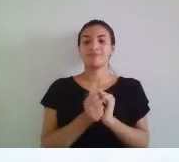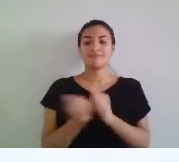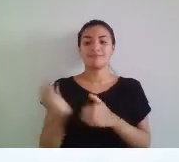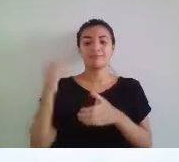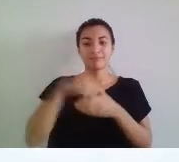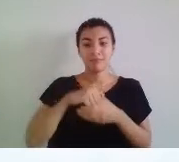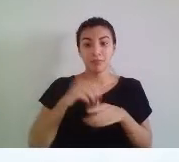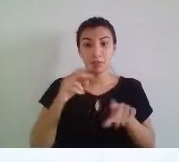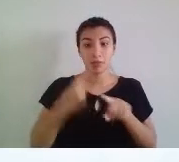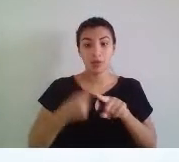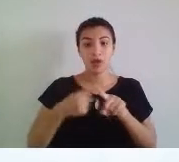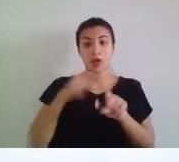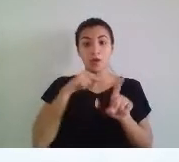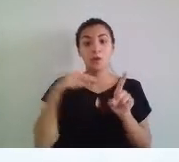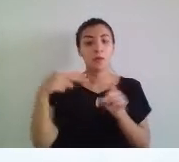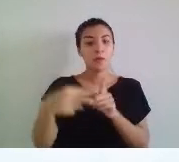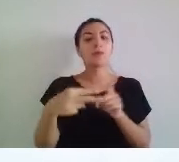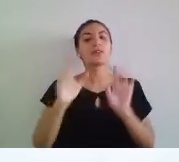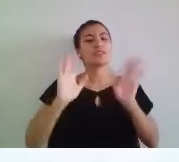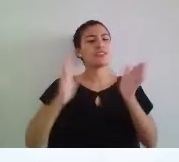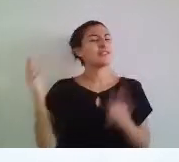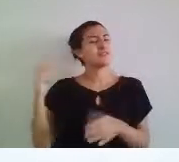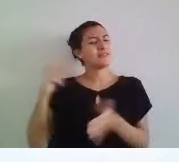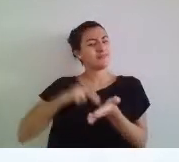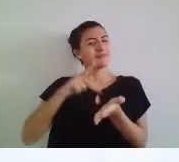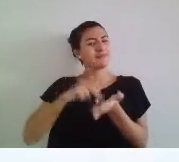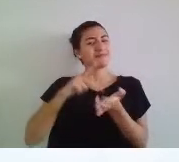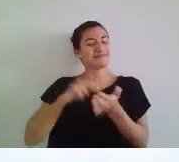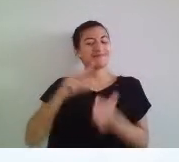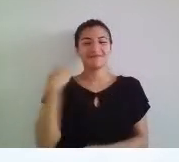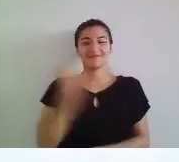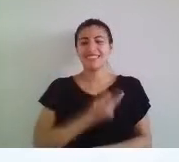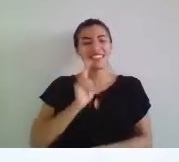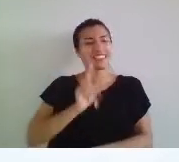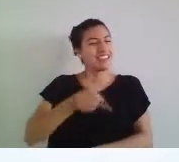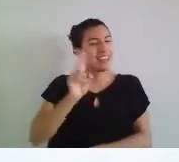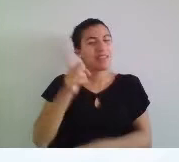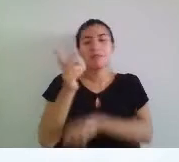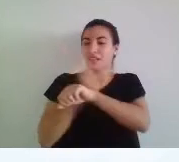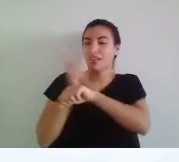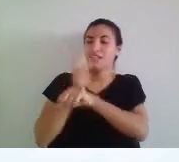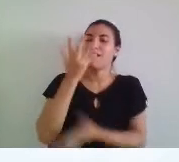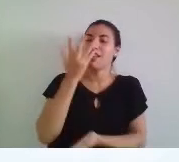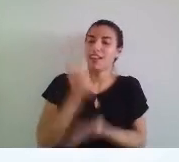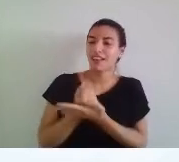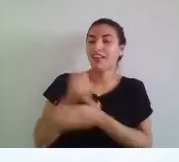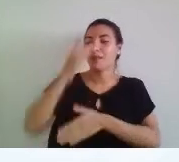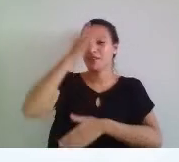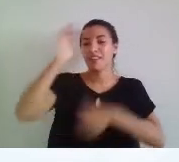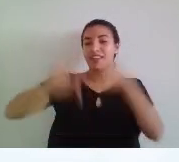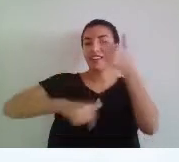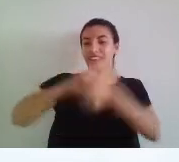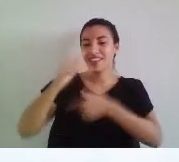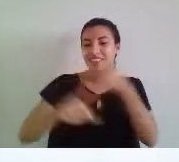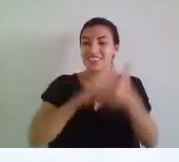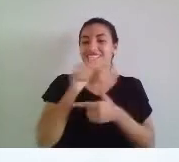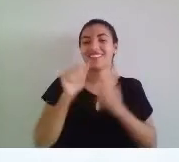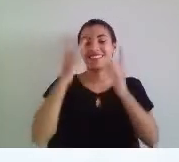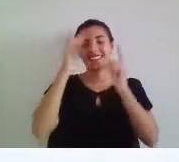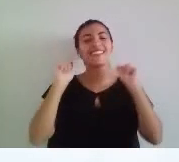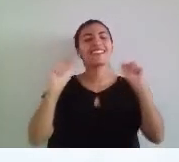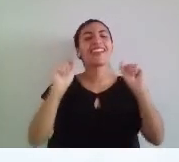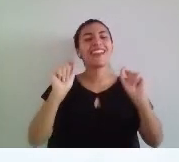outro lado, a contrapartida é verdadeira, doutora. Nós também estamos sempre buscando registrar para os trabalhadores quem está